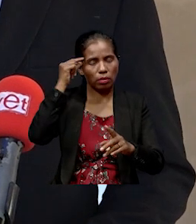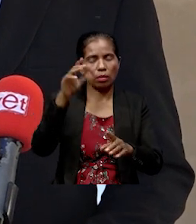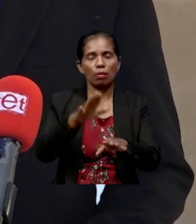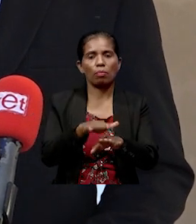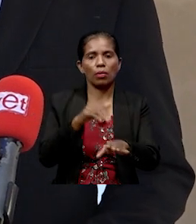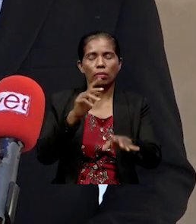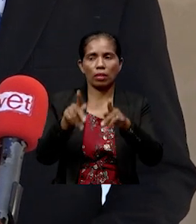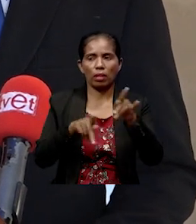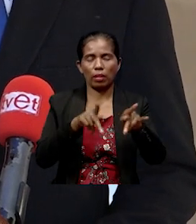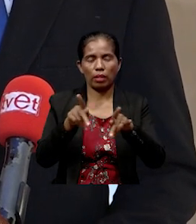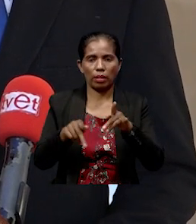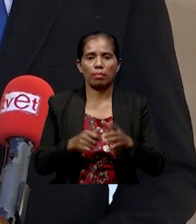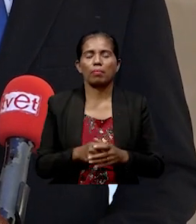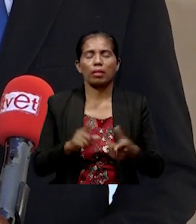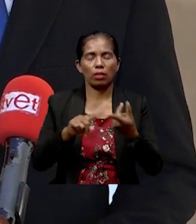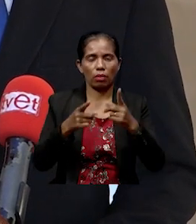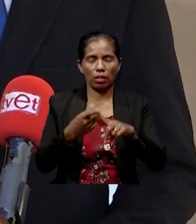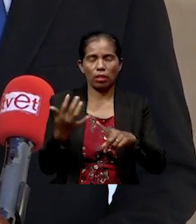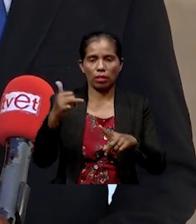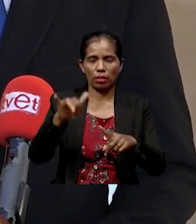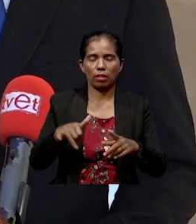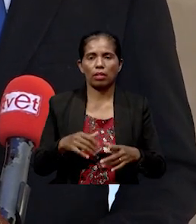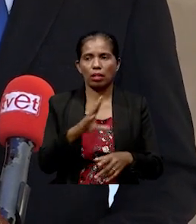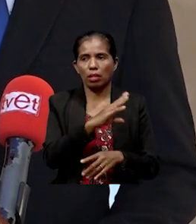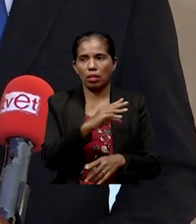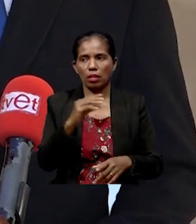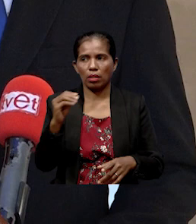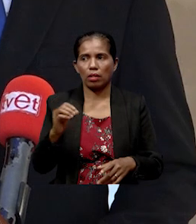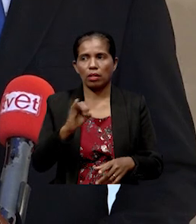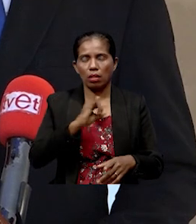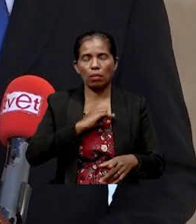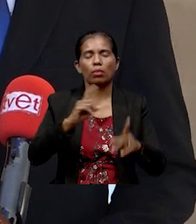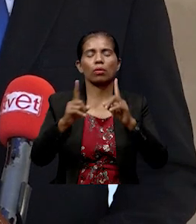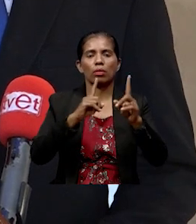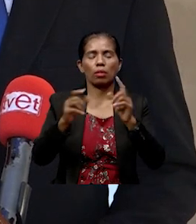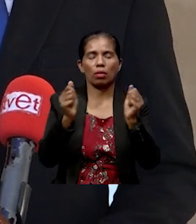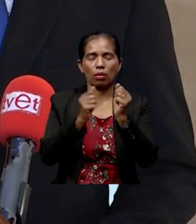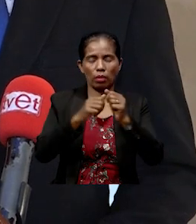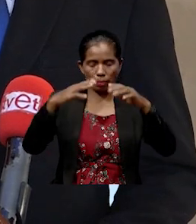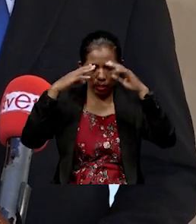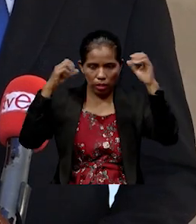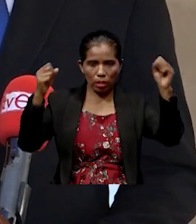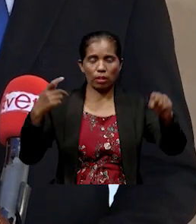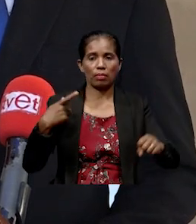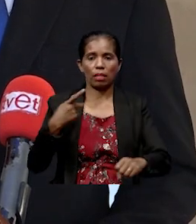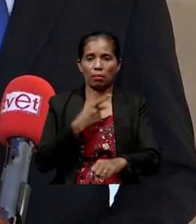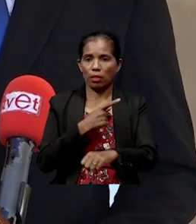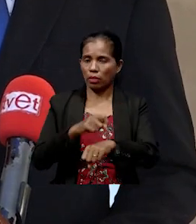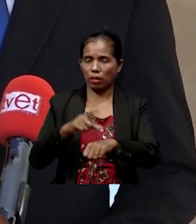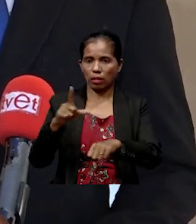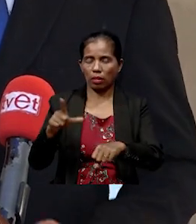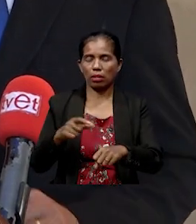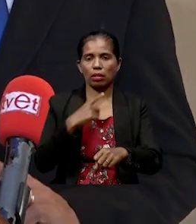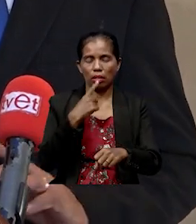homólogo Sira. Então, e aí, nós temos escolhido o presidente do Parlamento Nacional, e o presidente do Parlamento Nacional